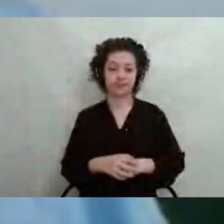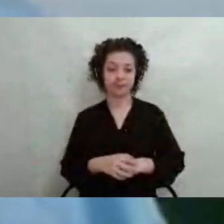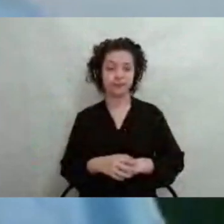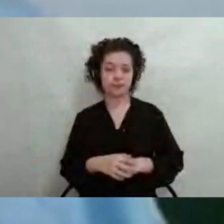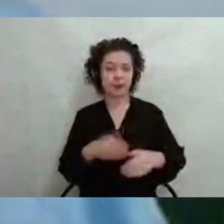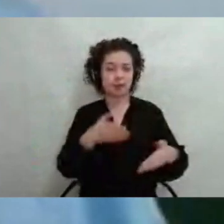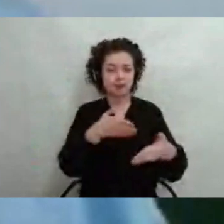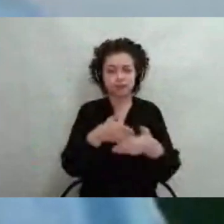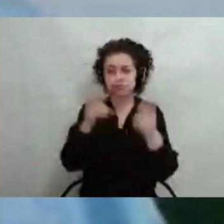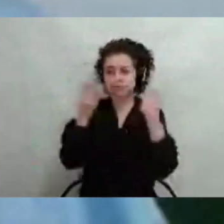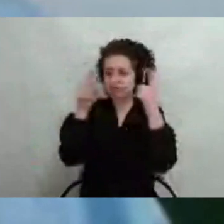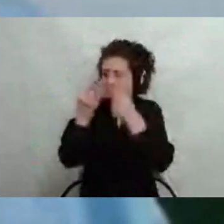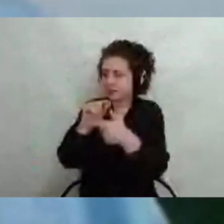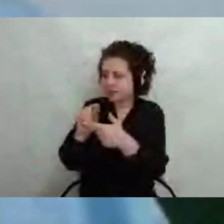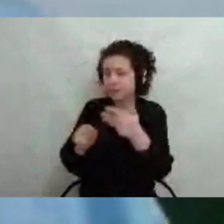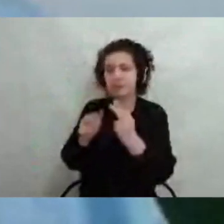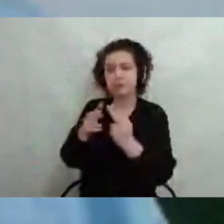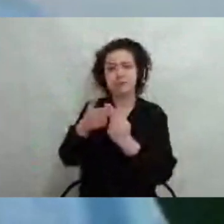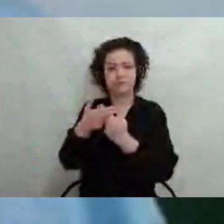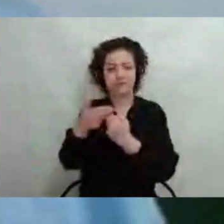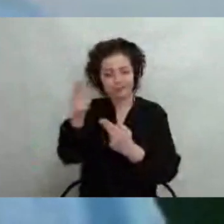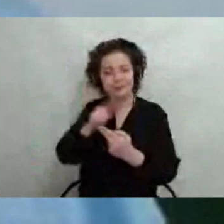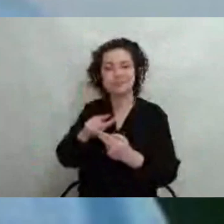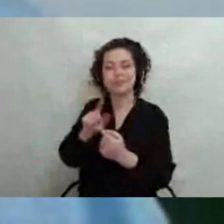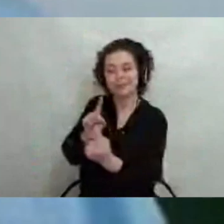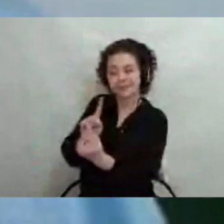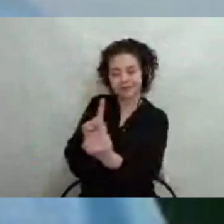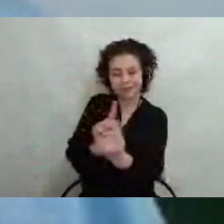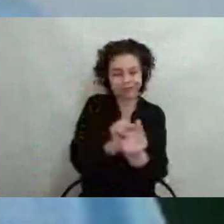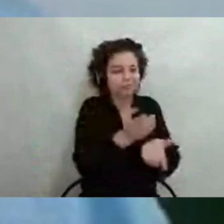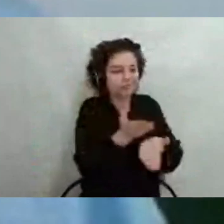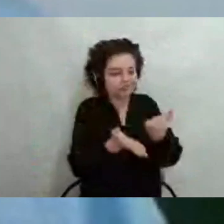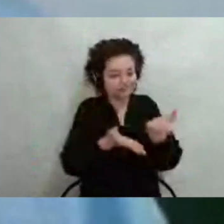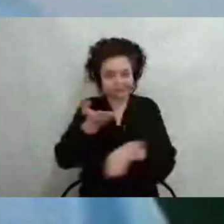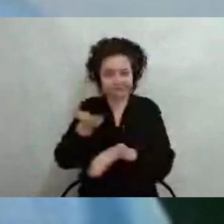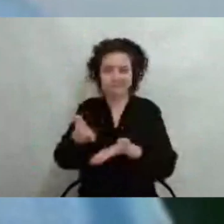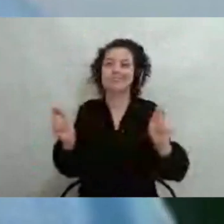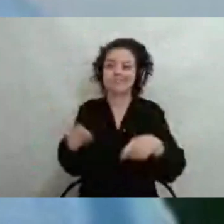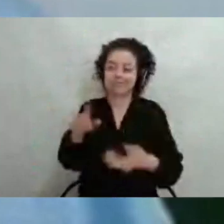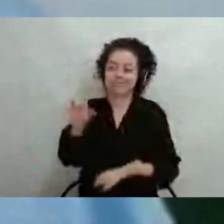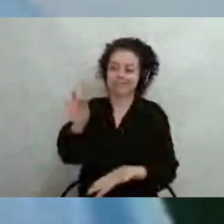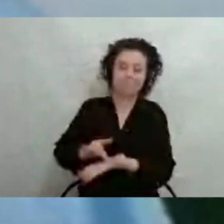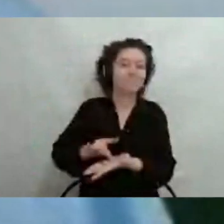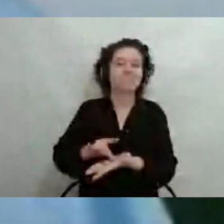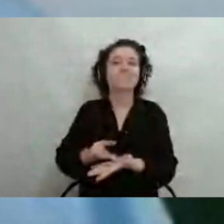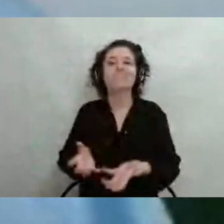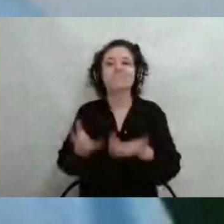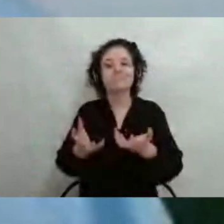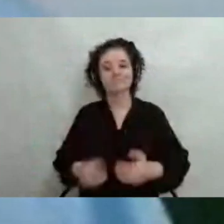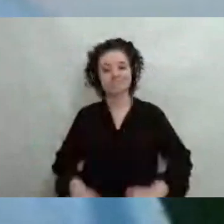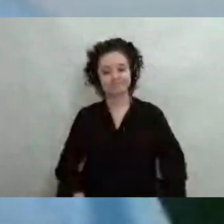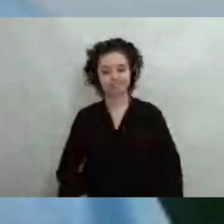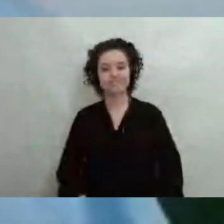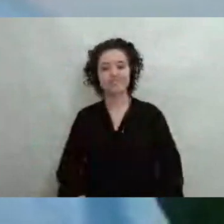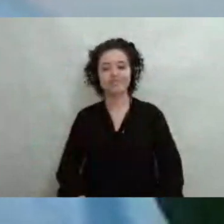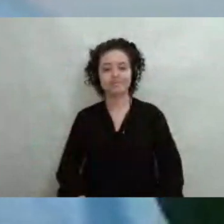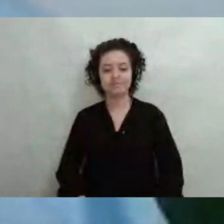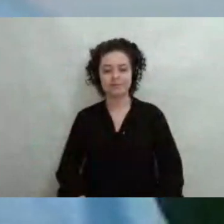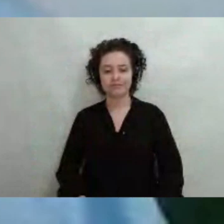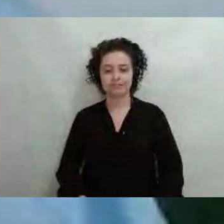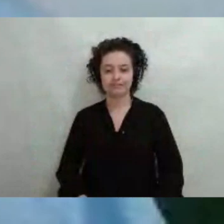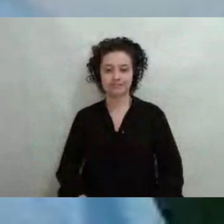dificuldades, o SUS, né, ele mostra o seu vigor. E nesse cenário, eu gostaria